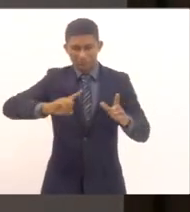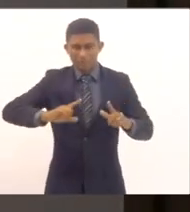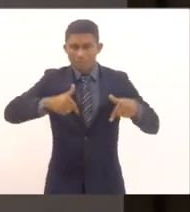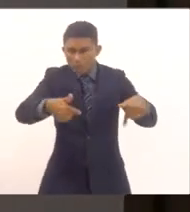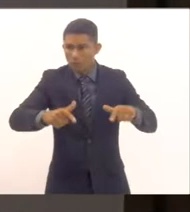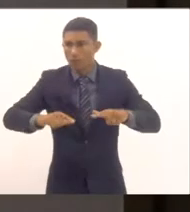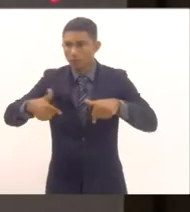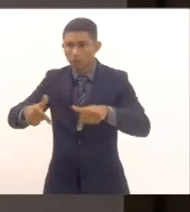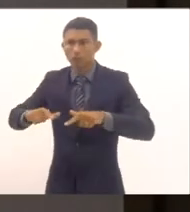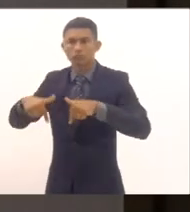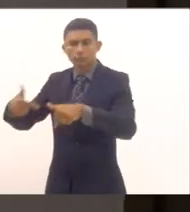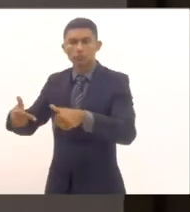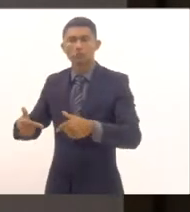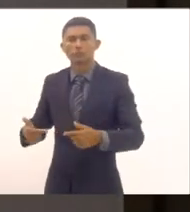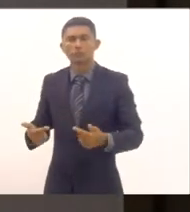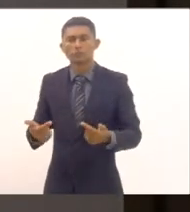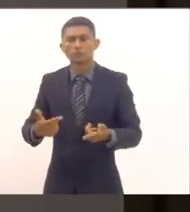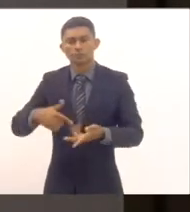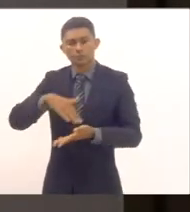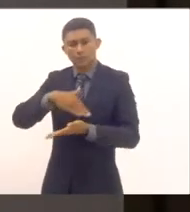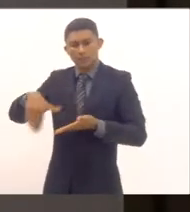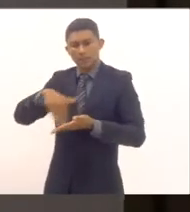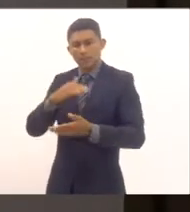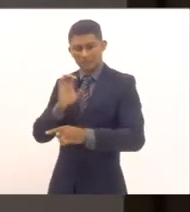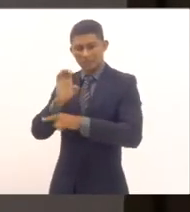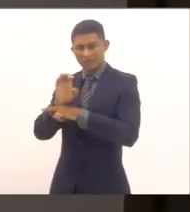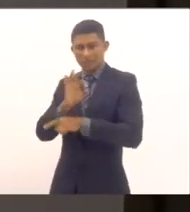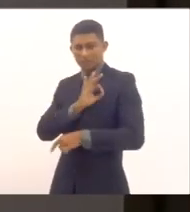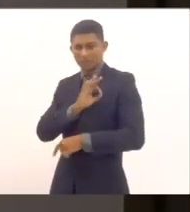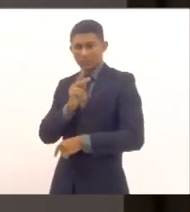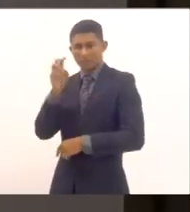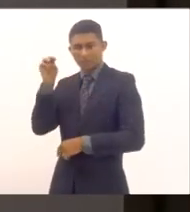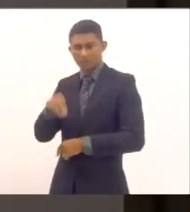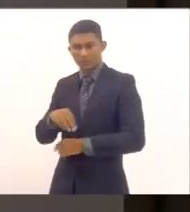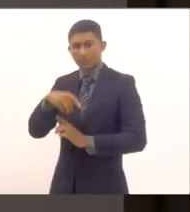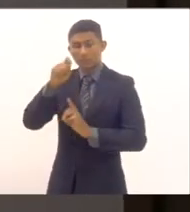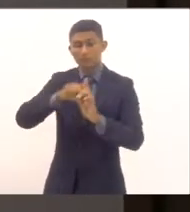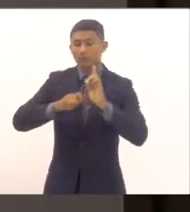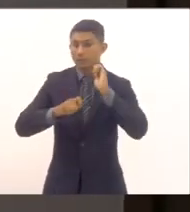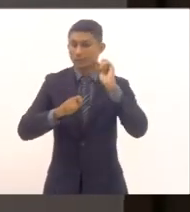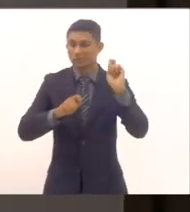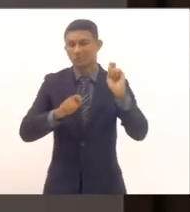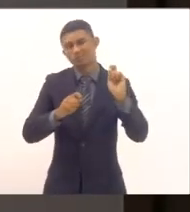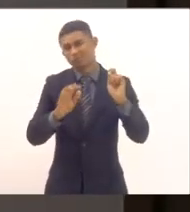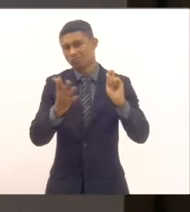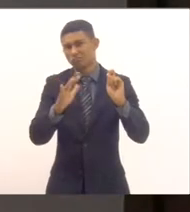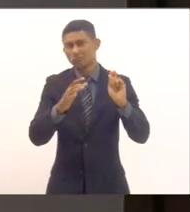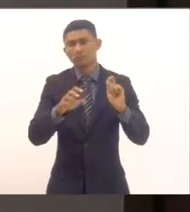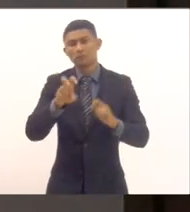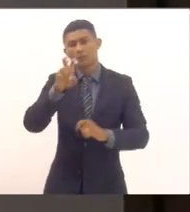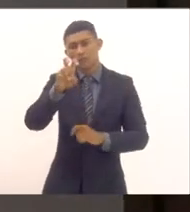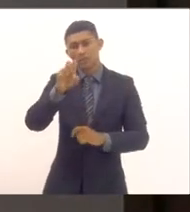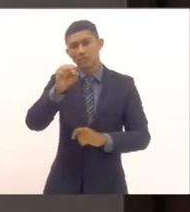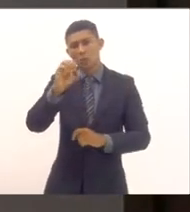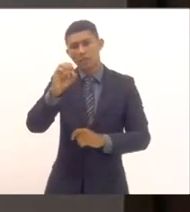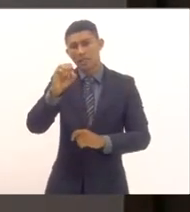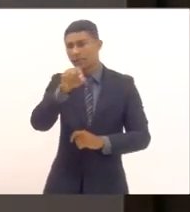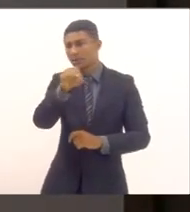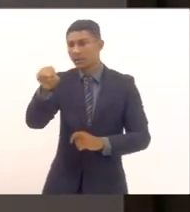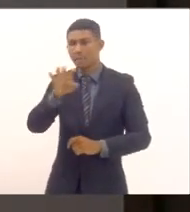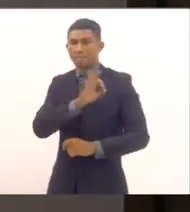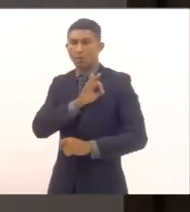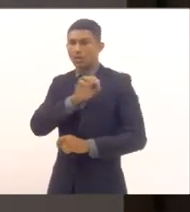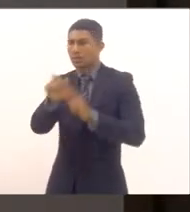foram empregados da Secretaria de Saúde Polícia Militar em abril uma aproximadamente 580 policiais